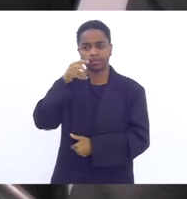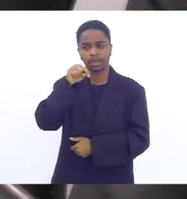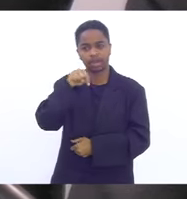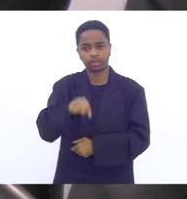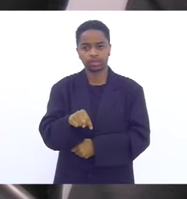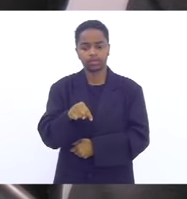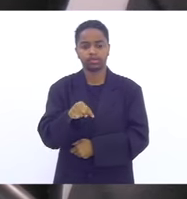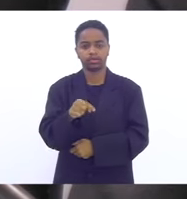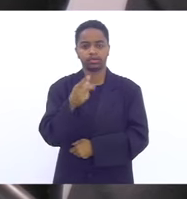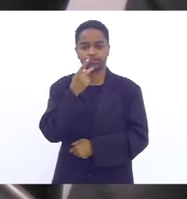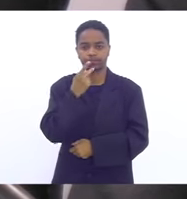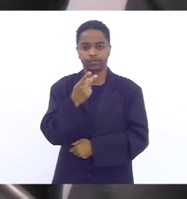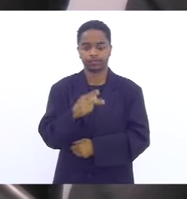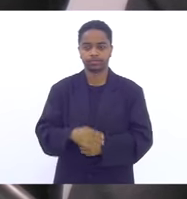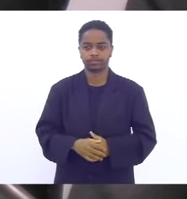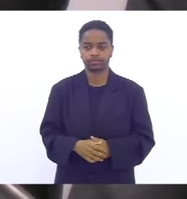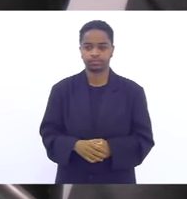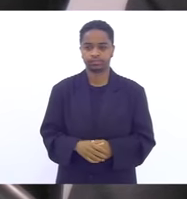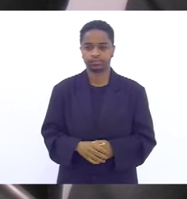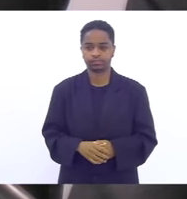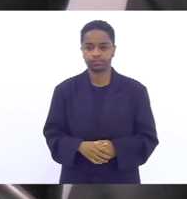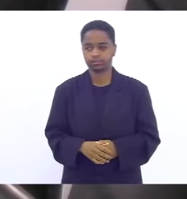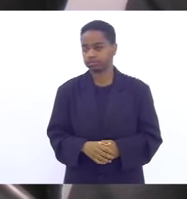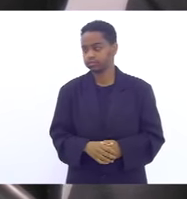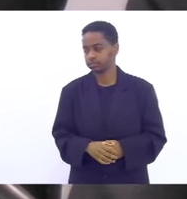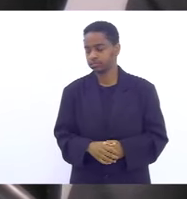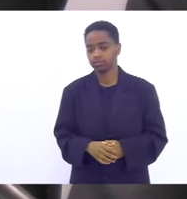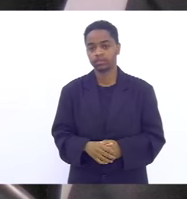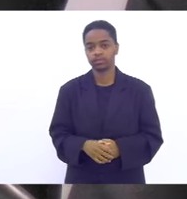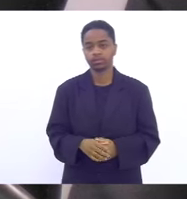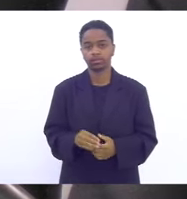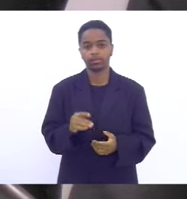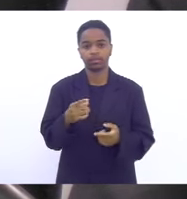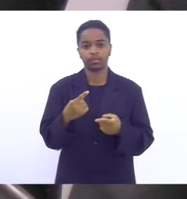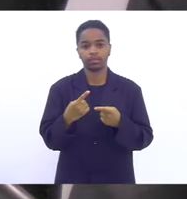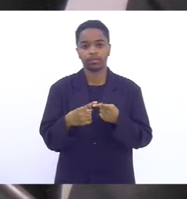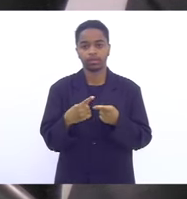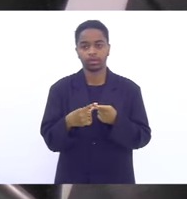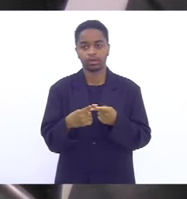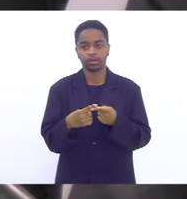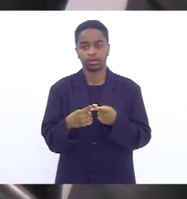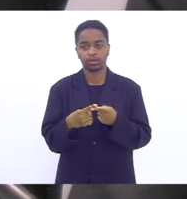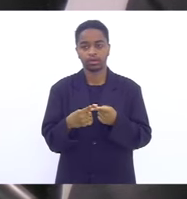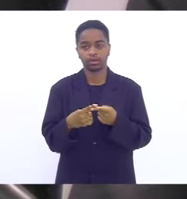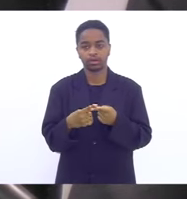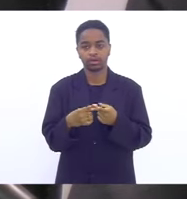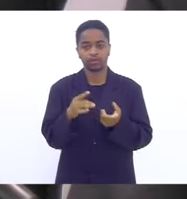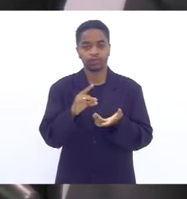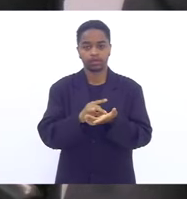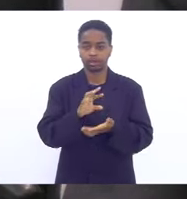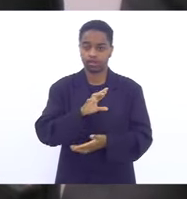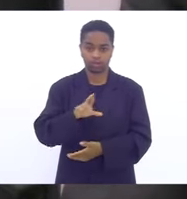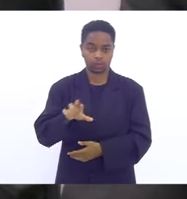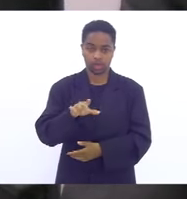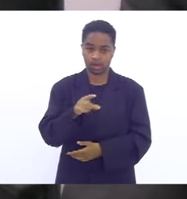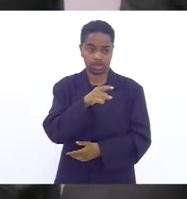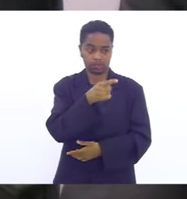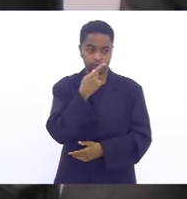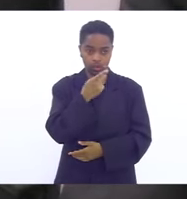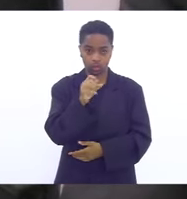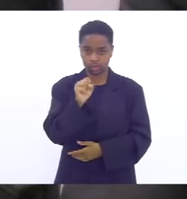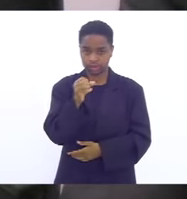desta audiência pública. Não é verdade que 86%, conforme foi dito